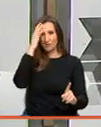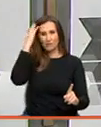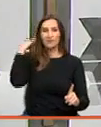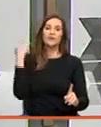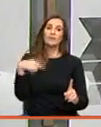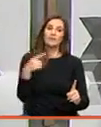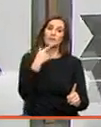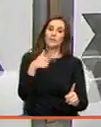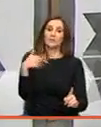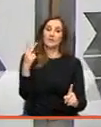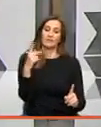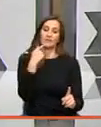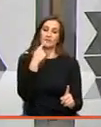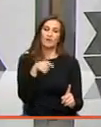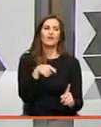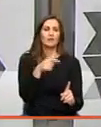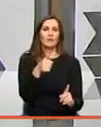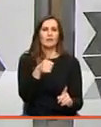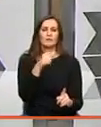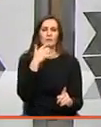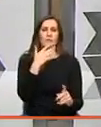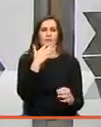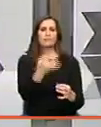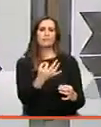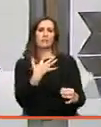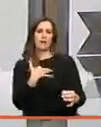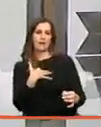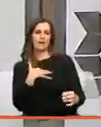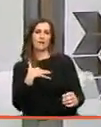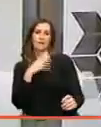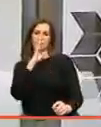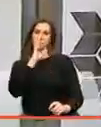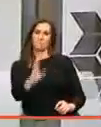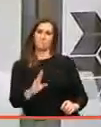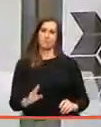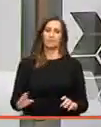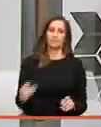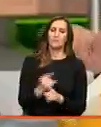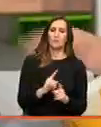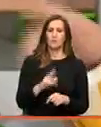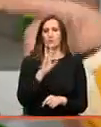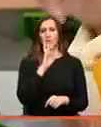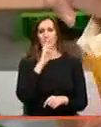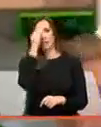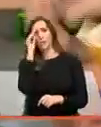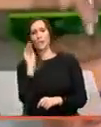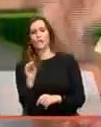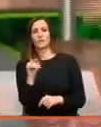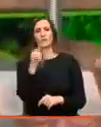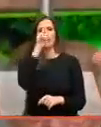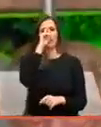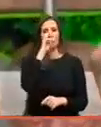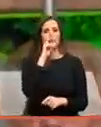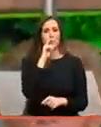depois eu ligo a televisão ainda está baixa para o também por um lugar algumas pessoas já que estamos numa de mandar cartas lembra